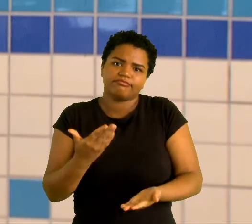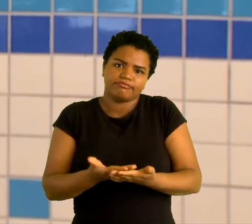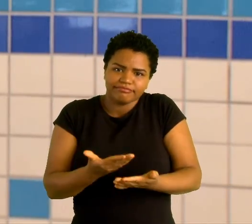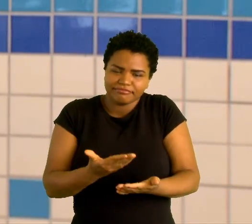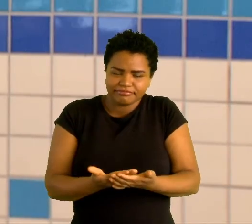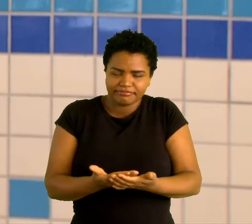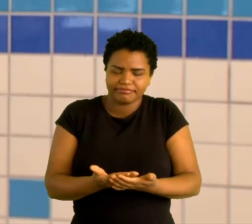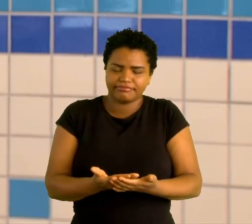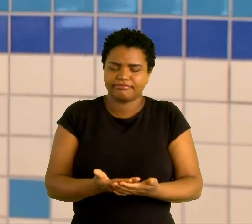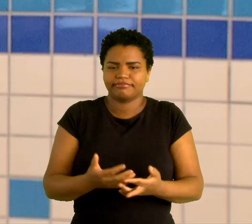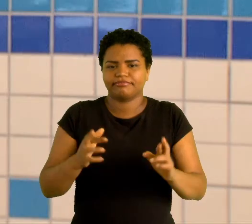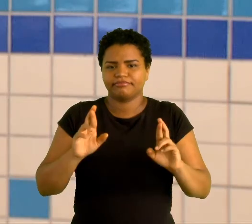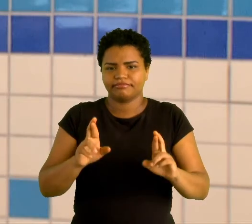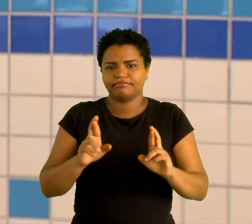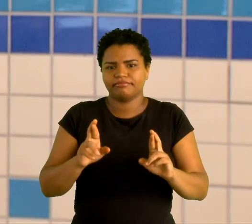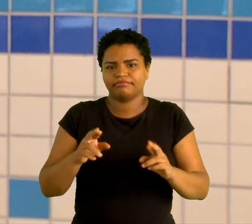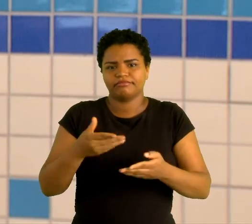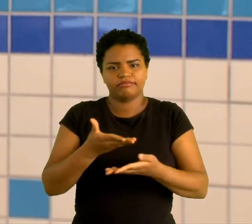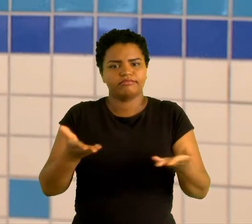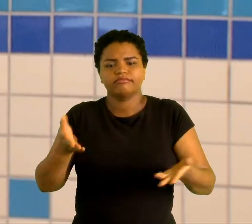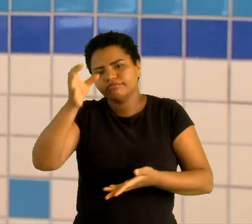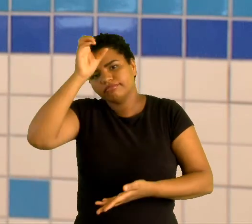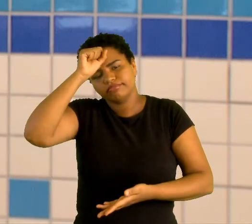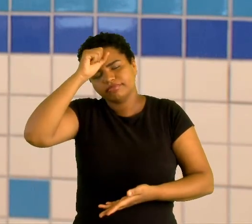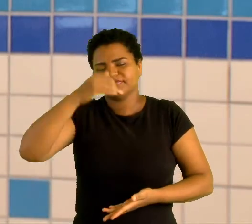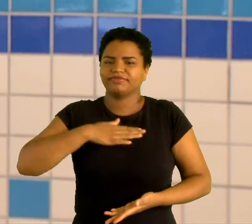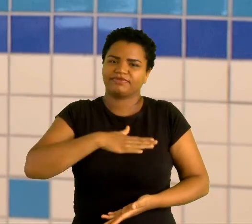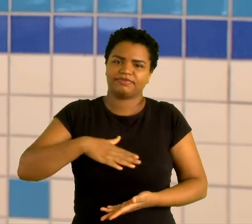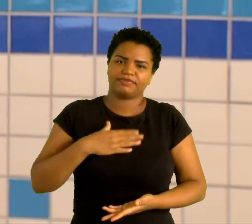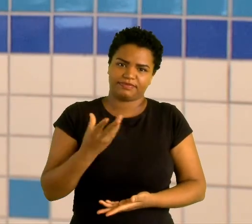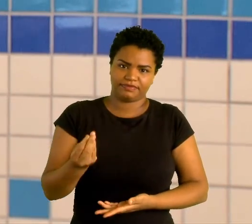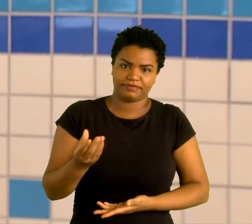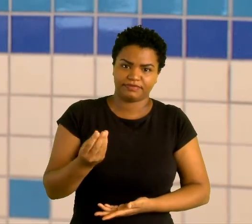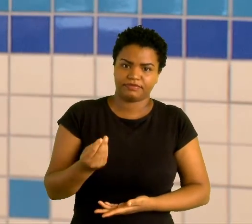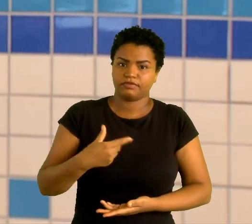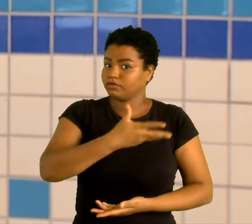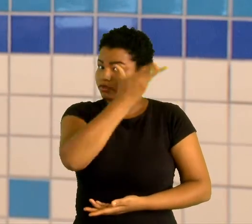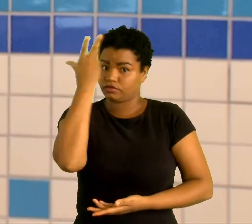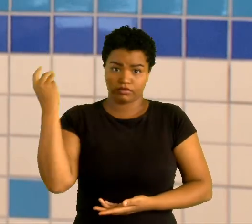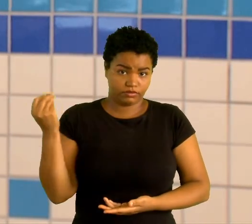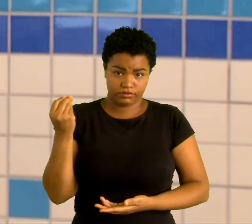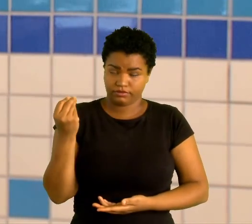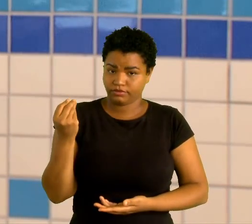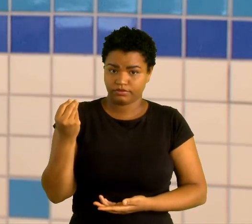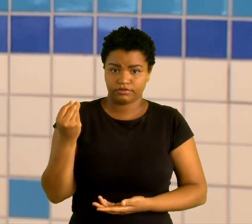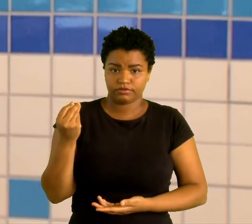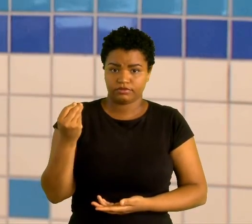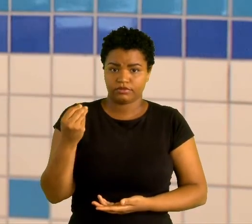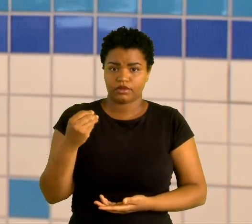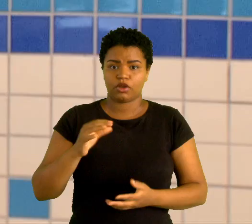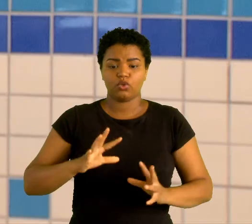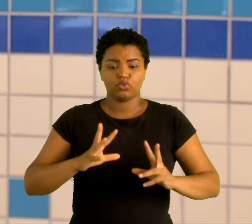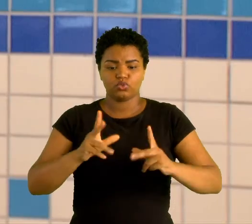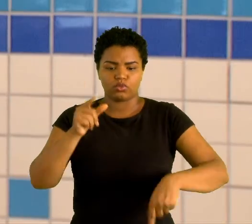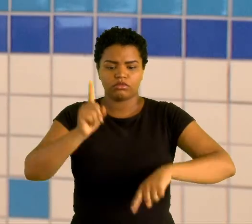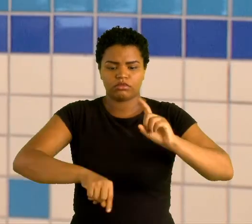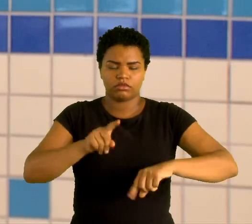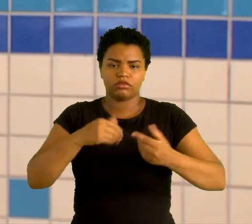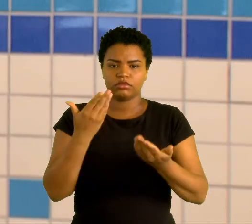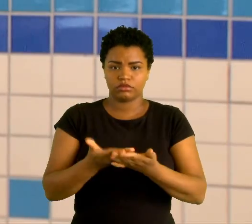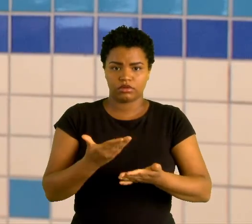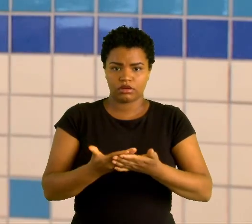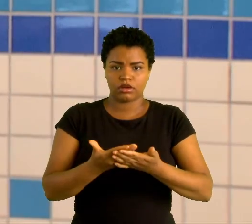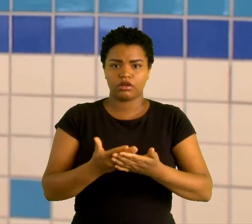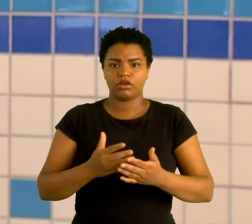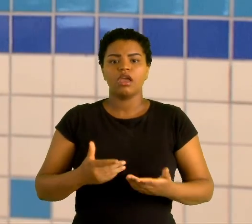aula. Espero que vocês tenham aprendido e gostado bastante. E não esqueça que todo o nosso material de estudo e as